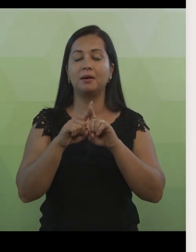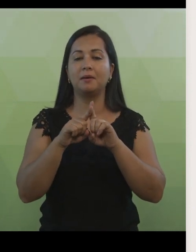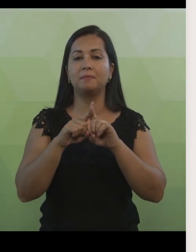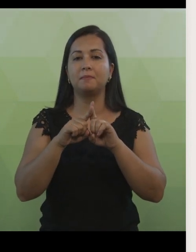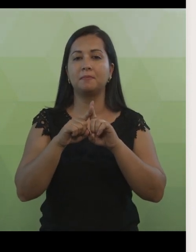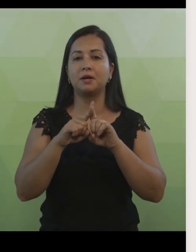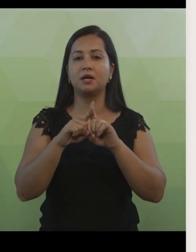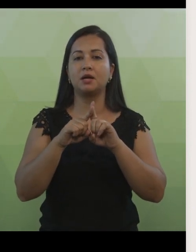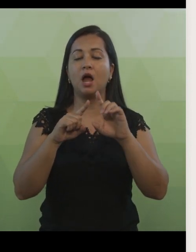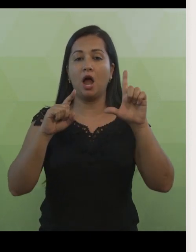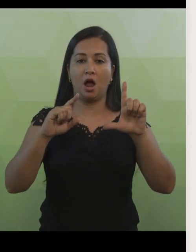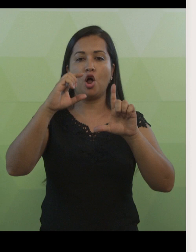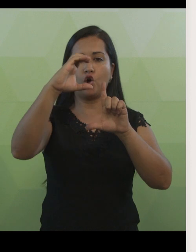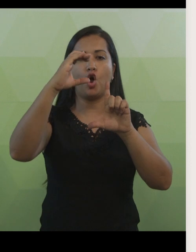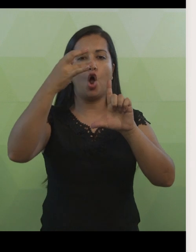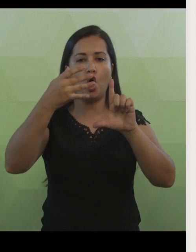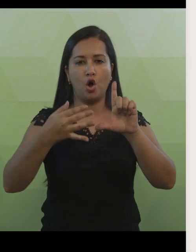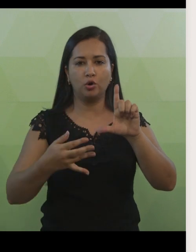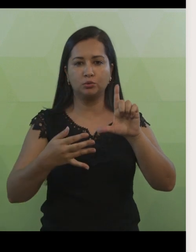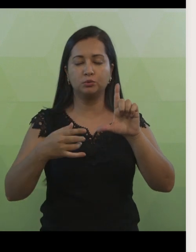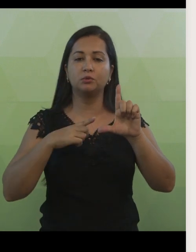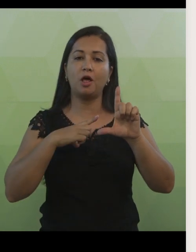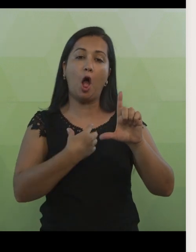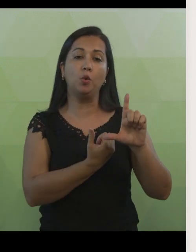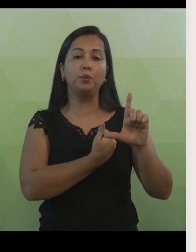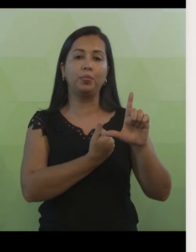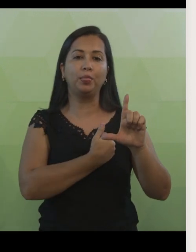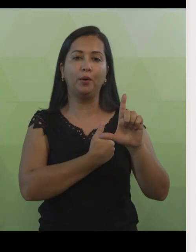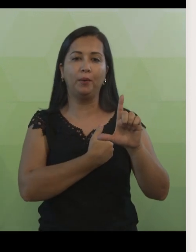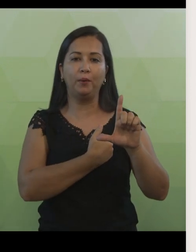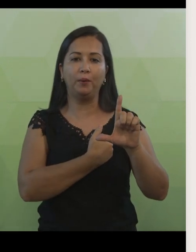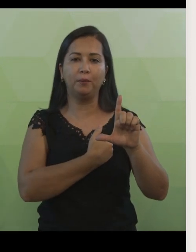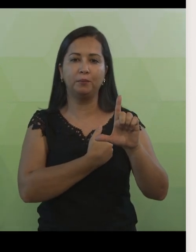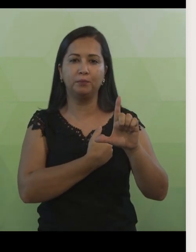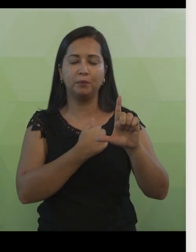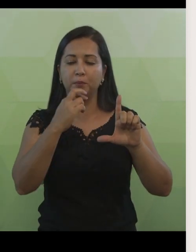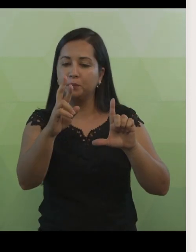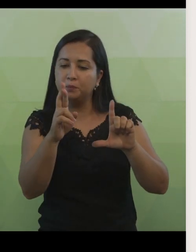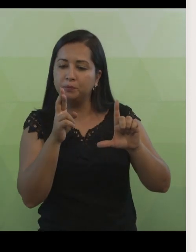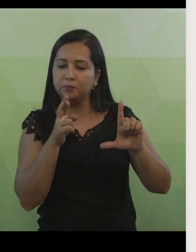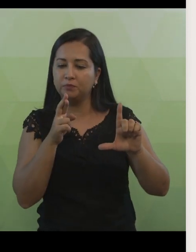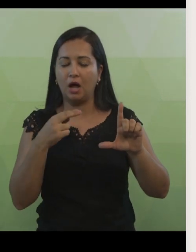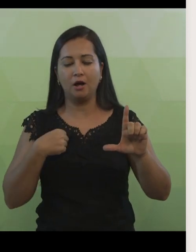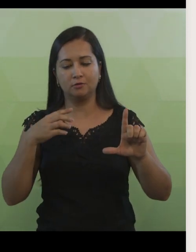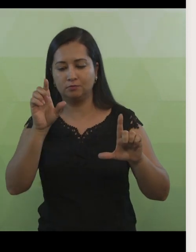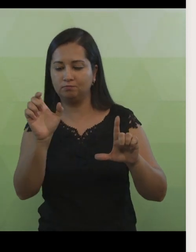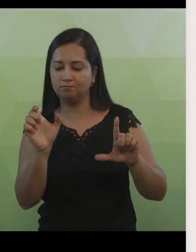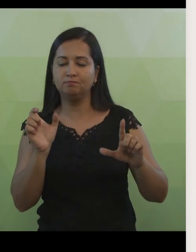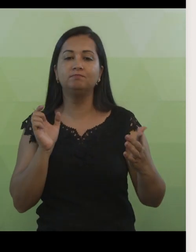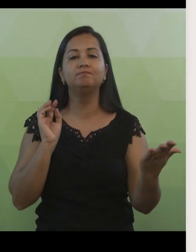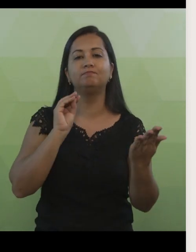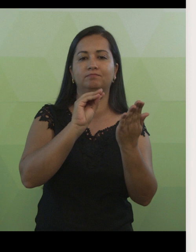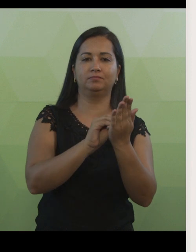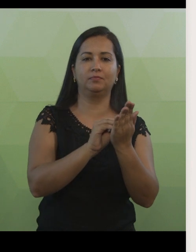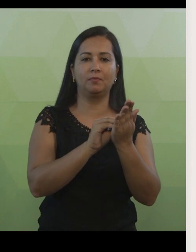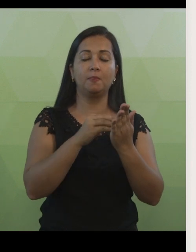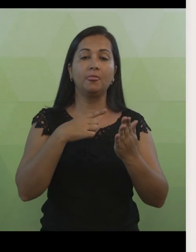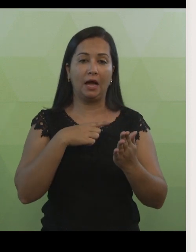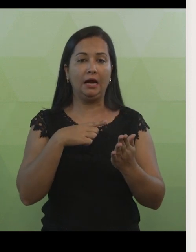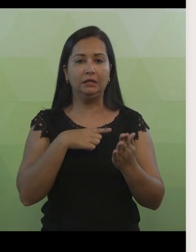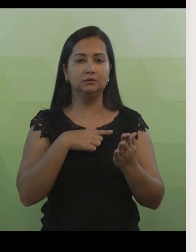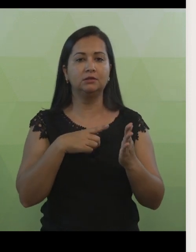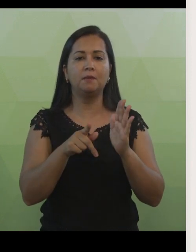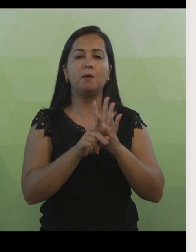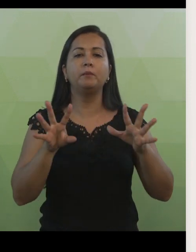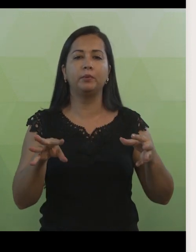chamado de hash, ou de resumo. A assinatura digital consiste em criptografar o resumo do documento original